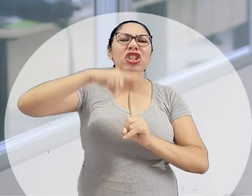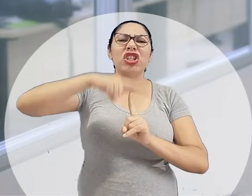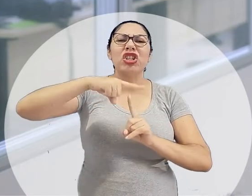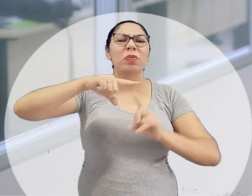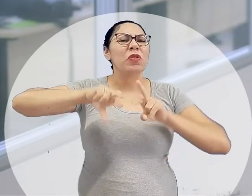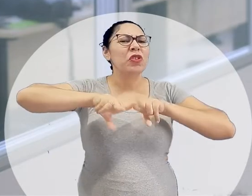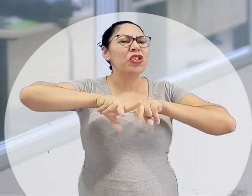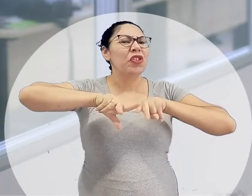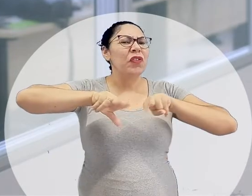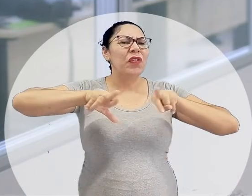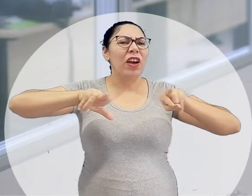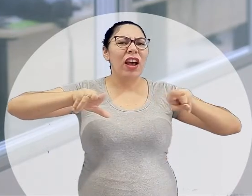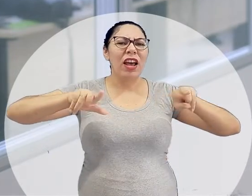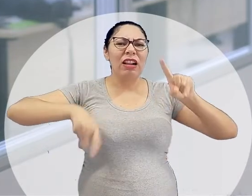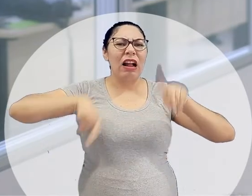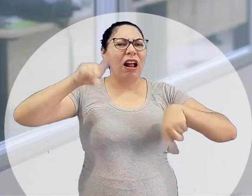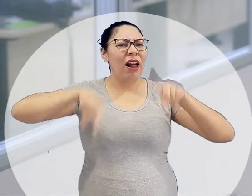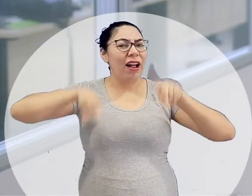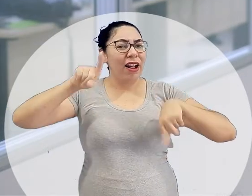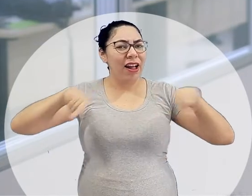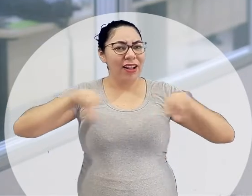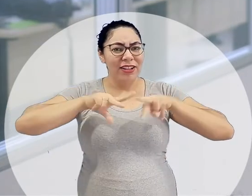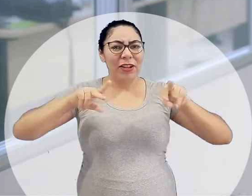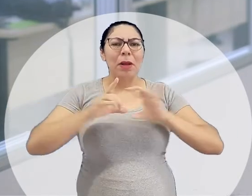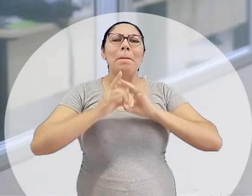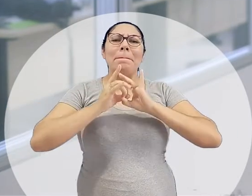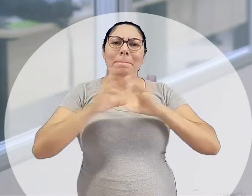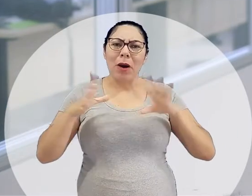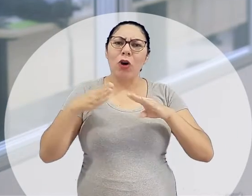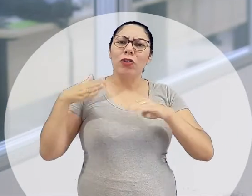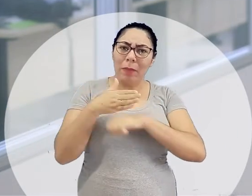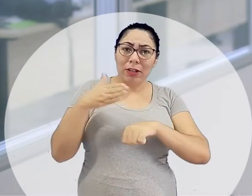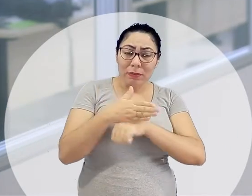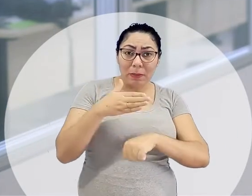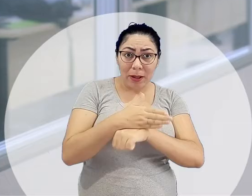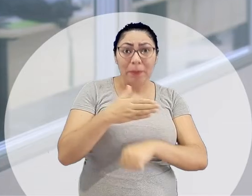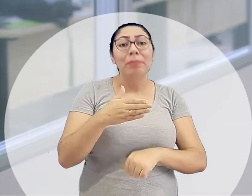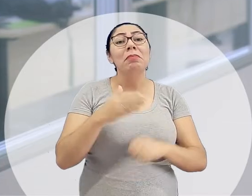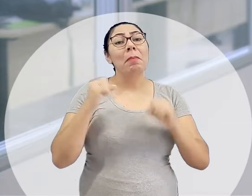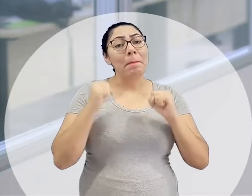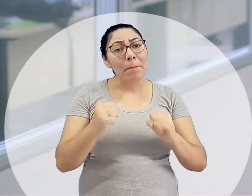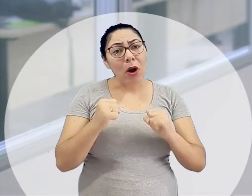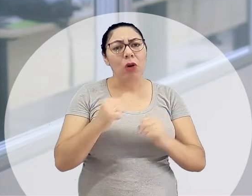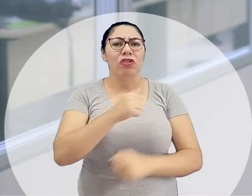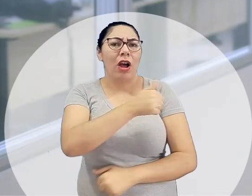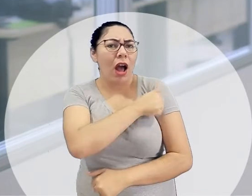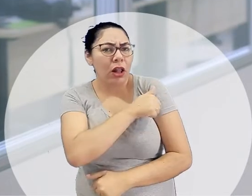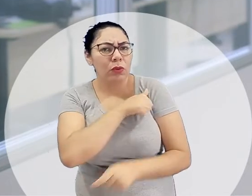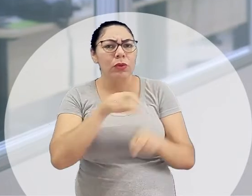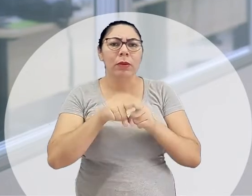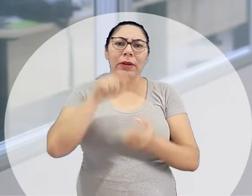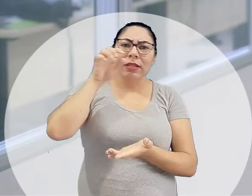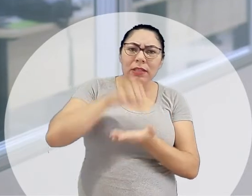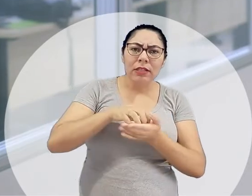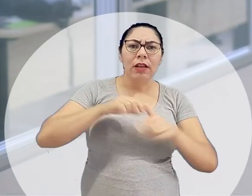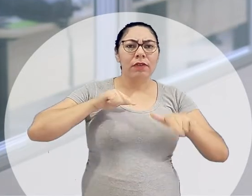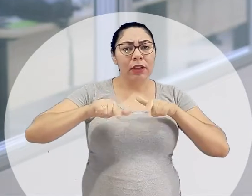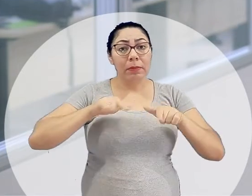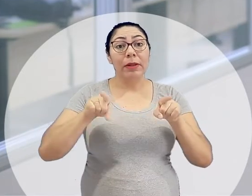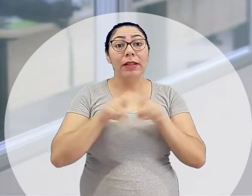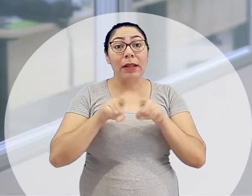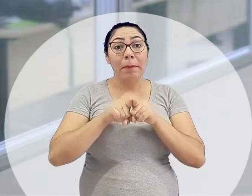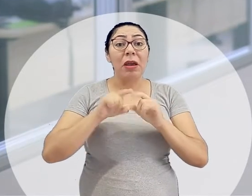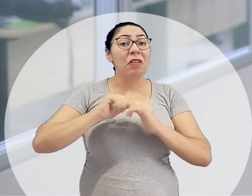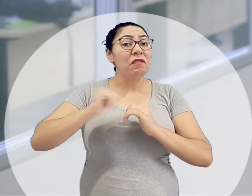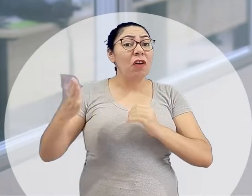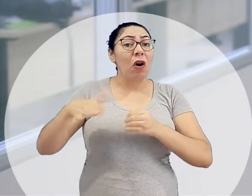femininas, sopranos, contraltos, tenores e também baixos. Podem participar do coral do IFCE, alunos e servidores do Instituto e